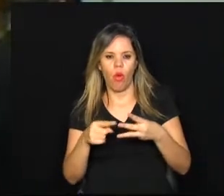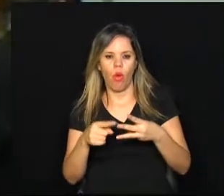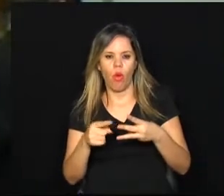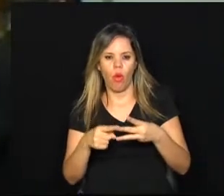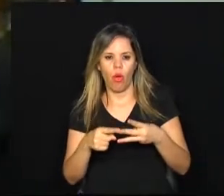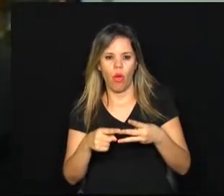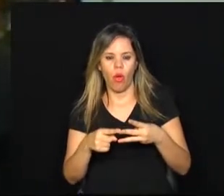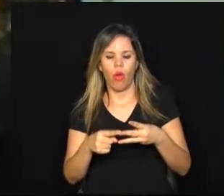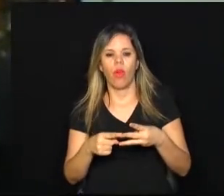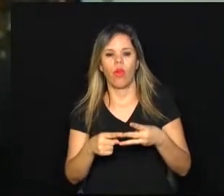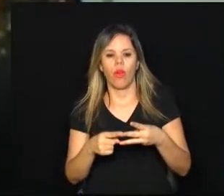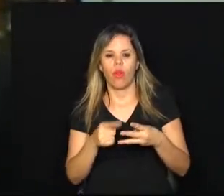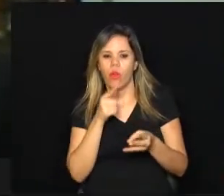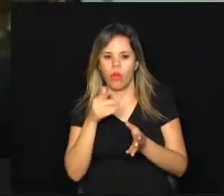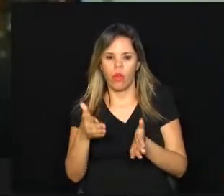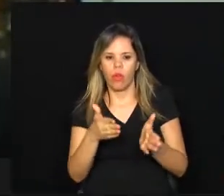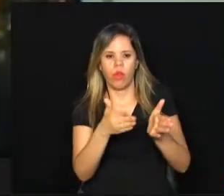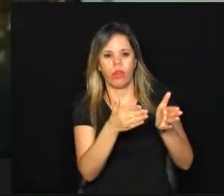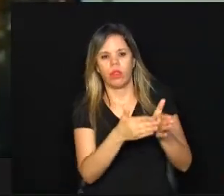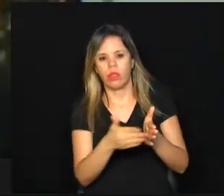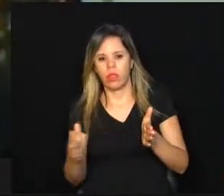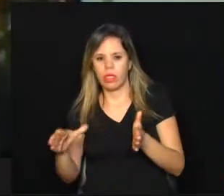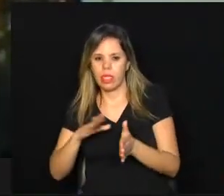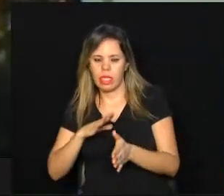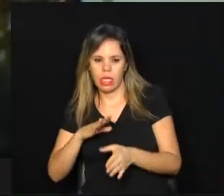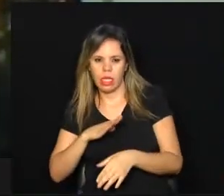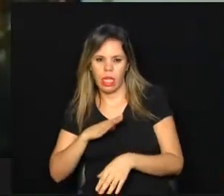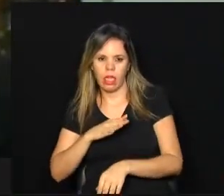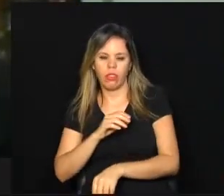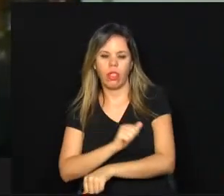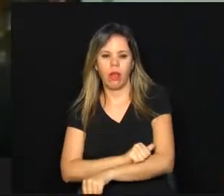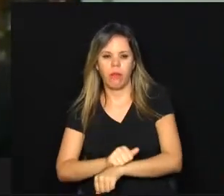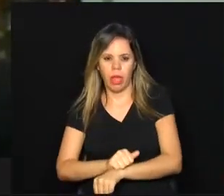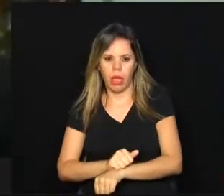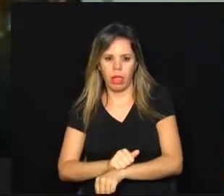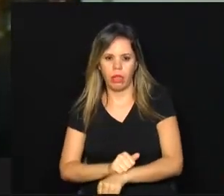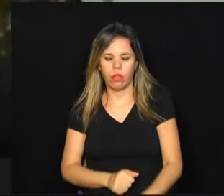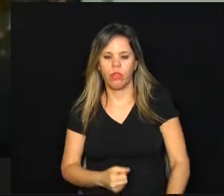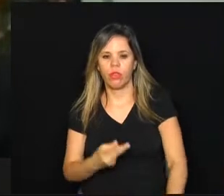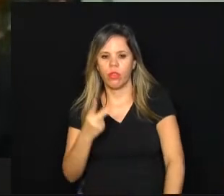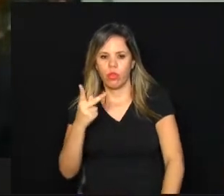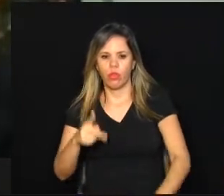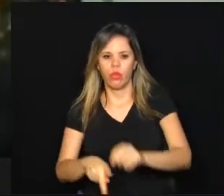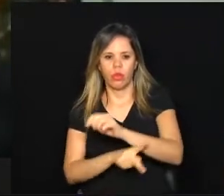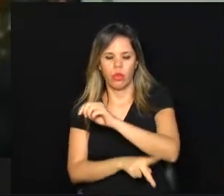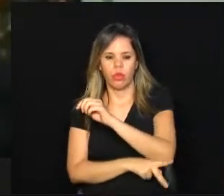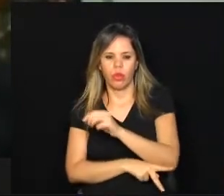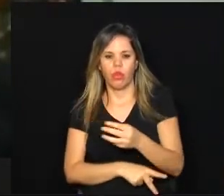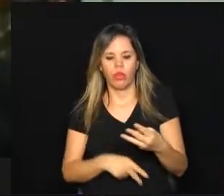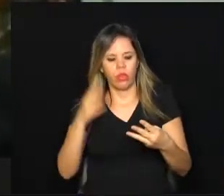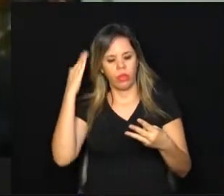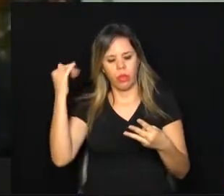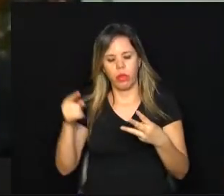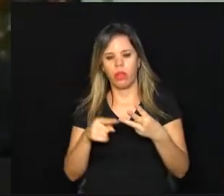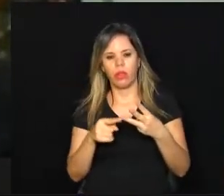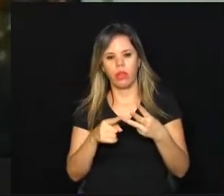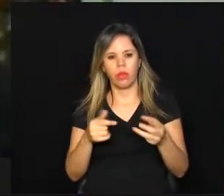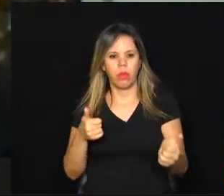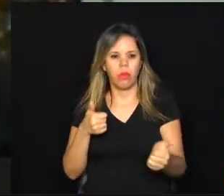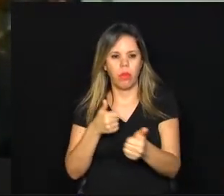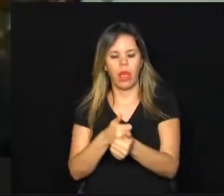esteve embargado por um período na cidade de Amparo, o famoso Duas Pontes. E outro aí pertinho de Campinas, em